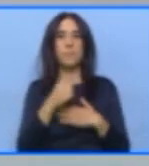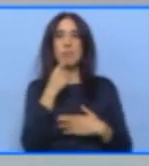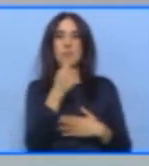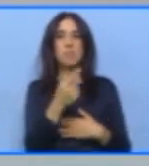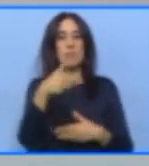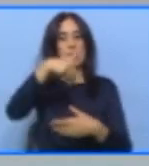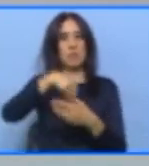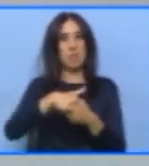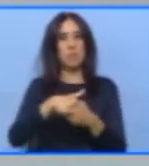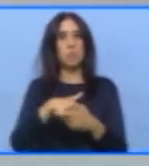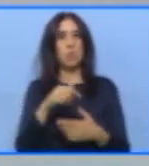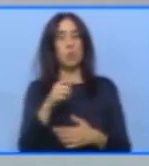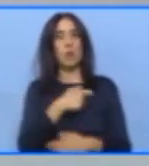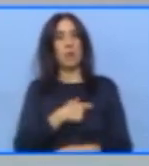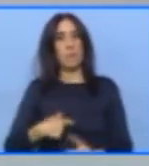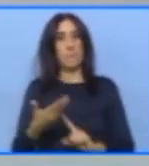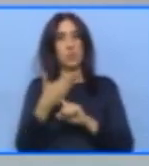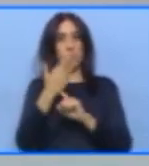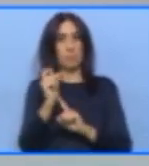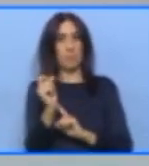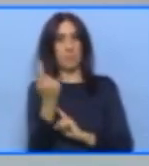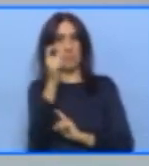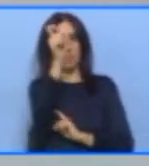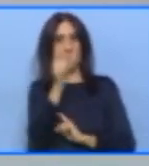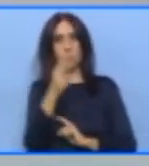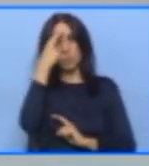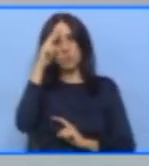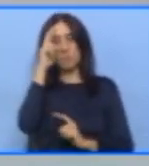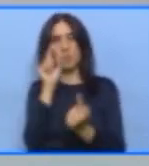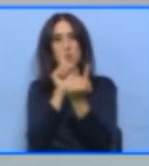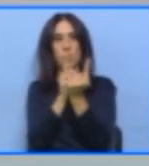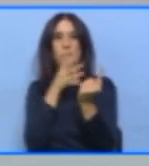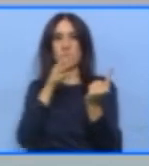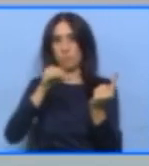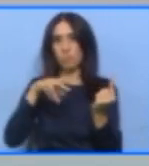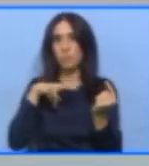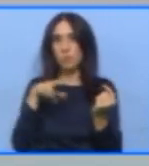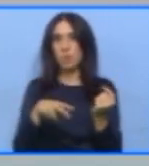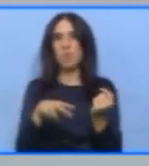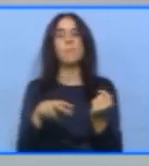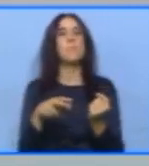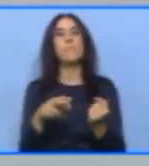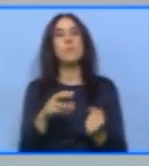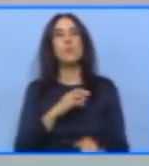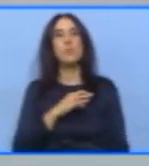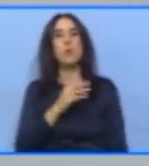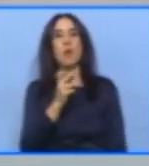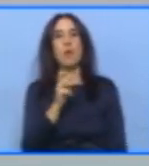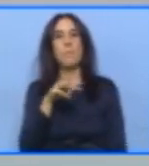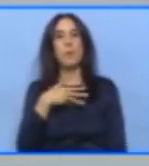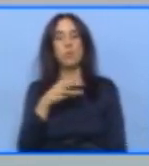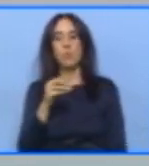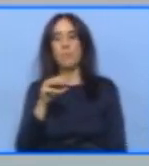a Frelimo, como eu disse ao primeiro embaixador de Moçambique aqui em Portugal, a senhora Armando